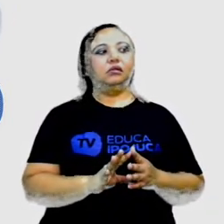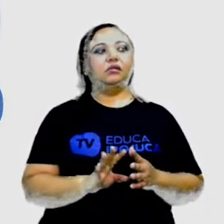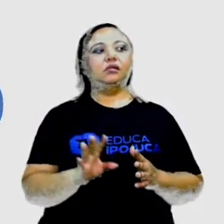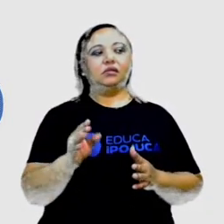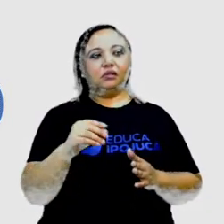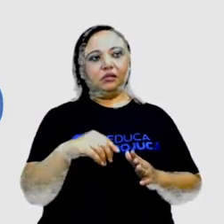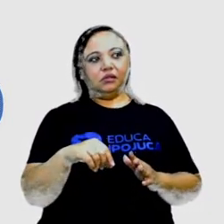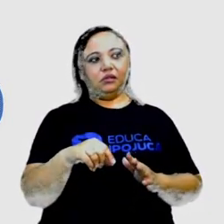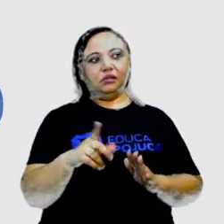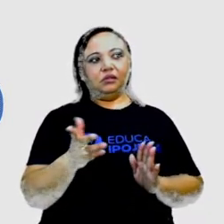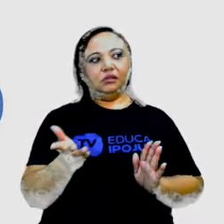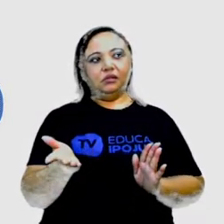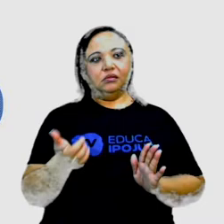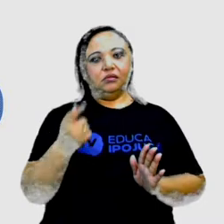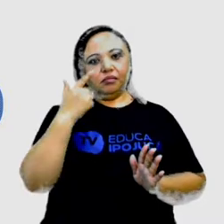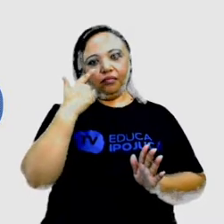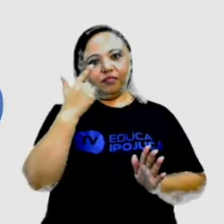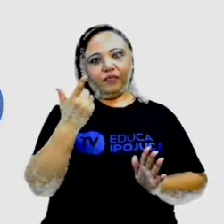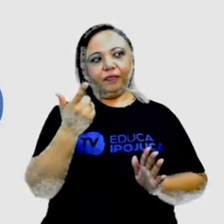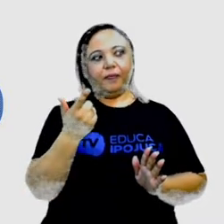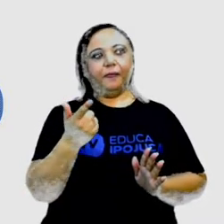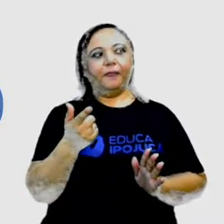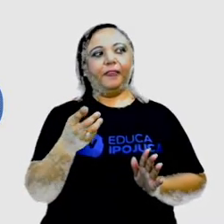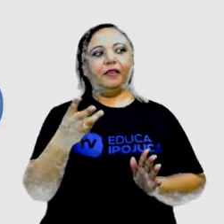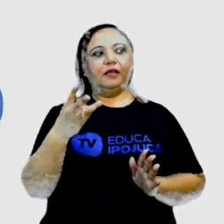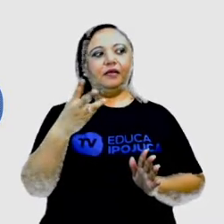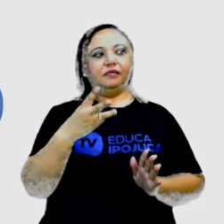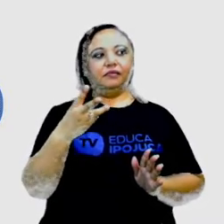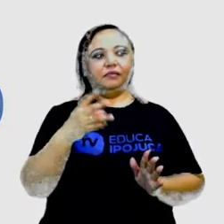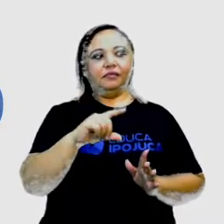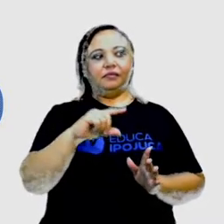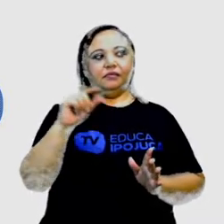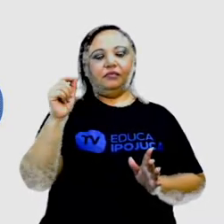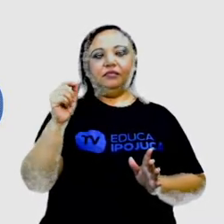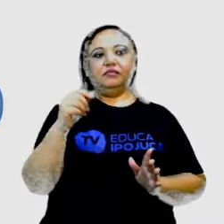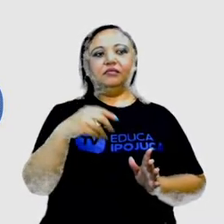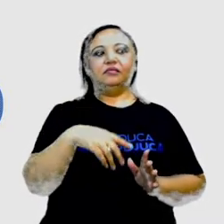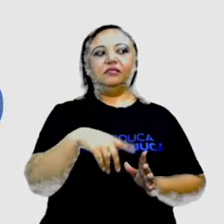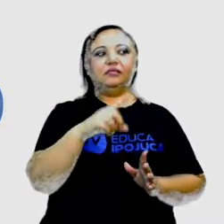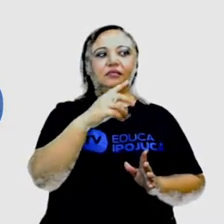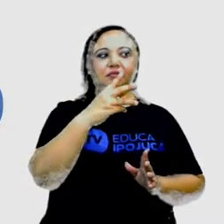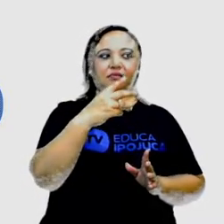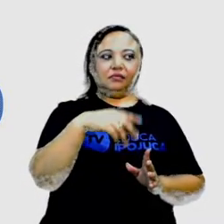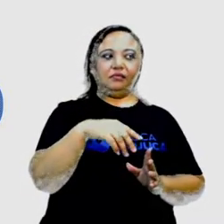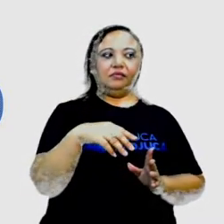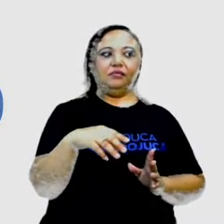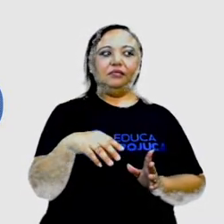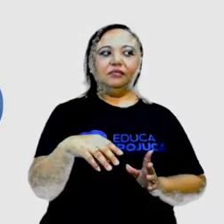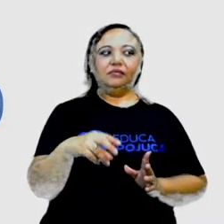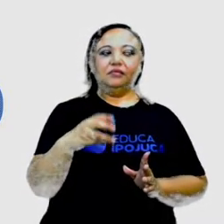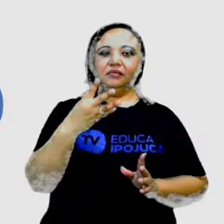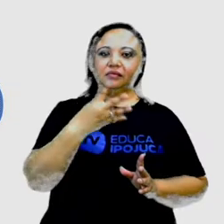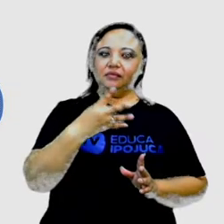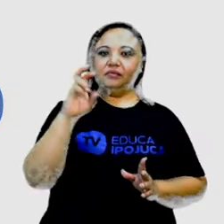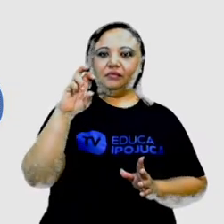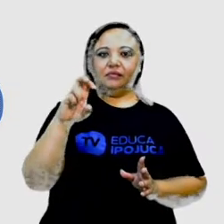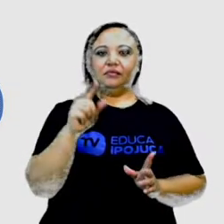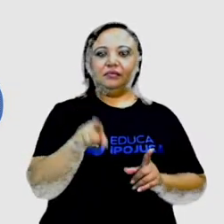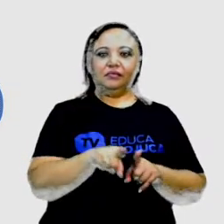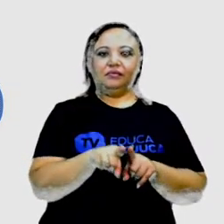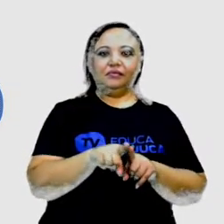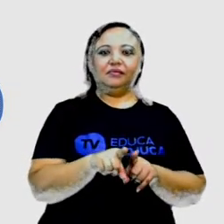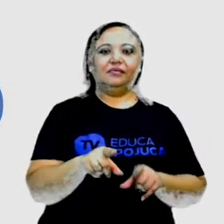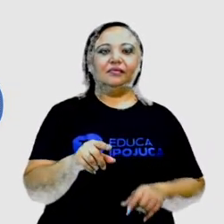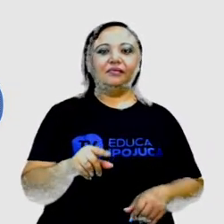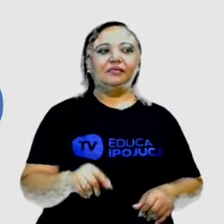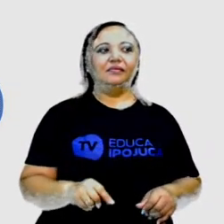fazer. Percebemos que o 33 foi embora. O 39 foi embora. E o 45 foi embora.